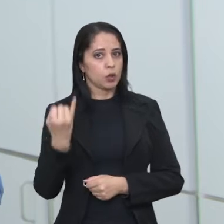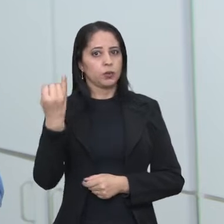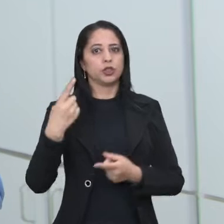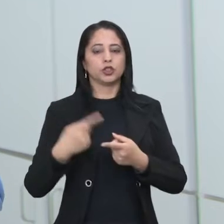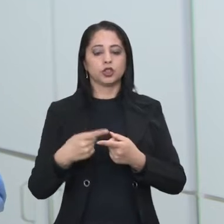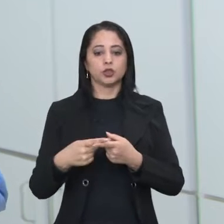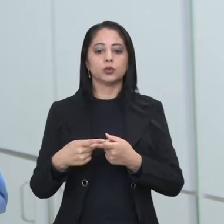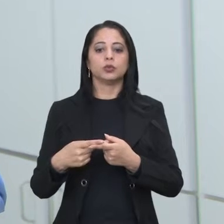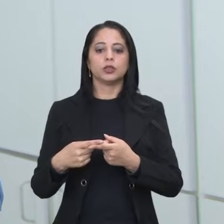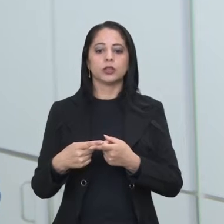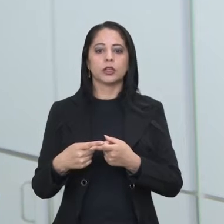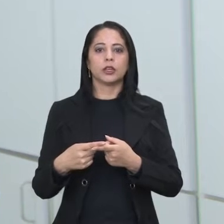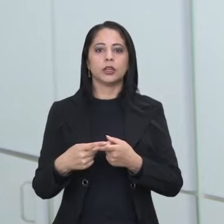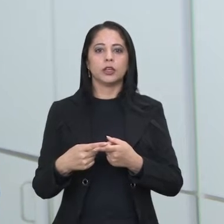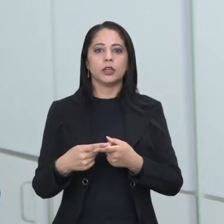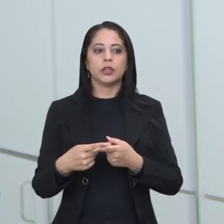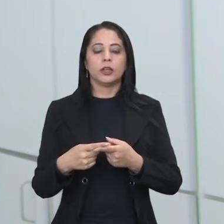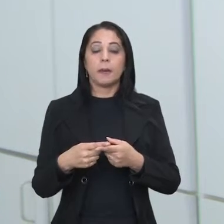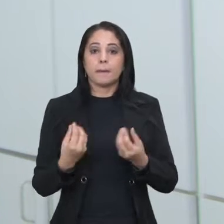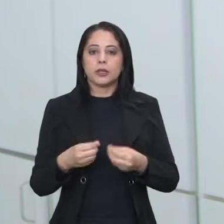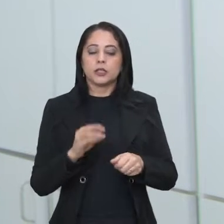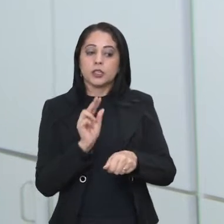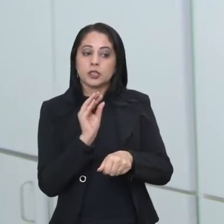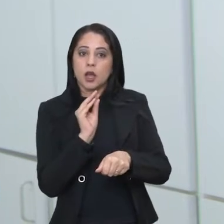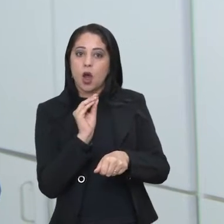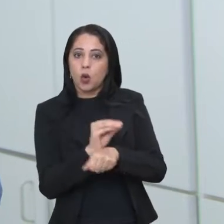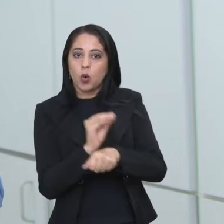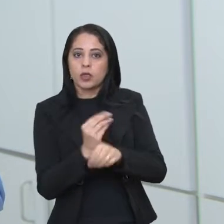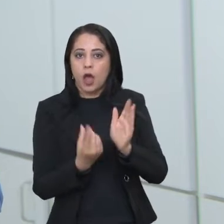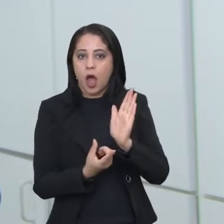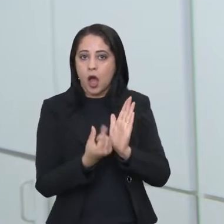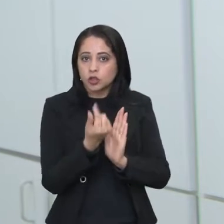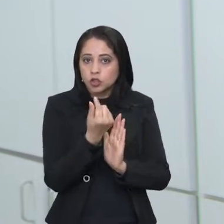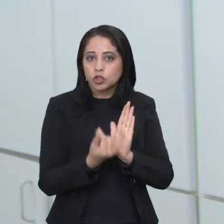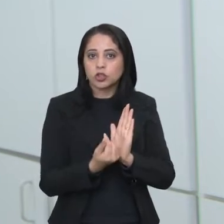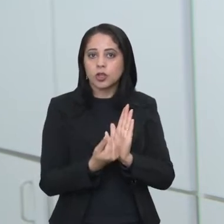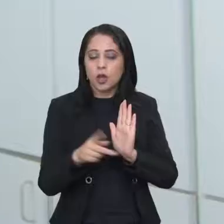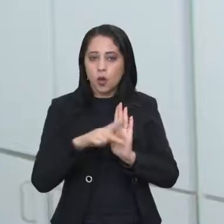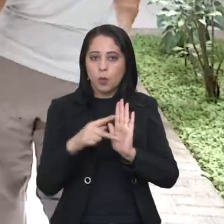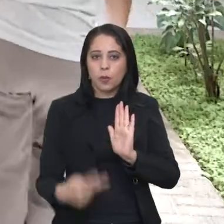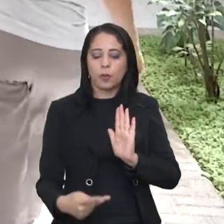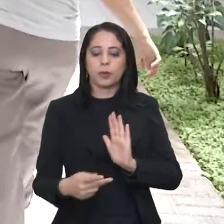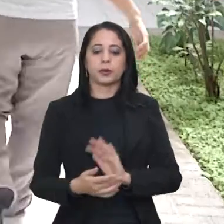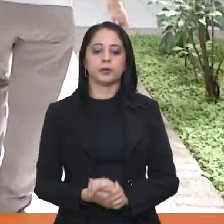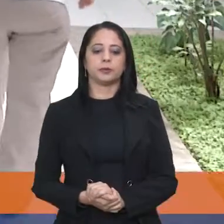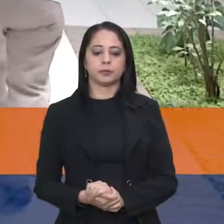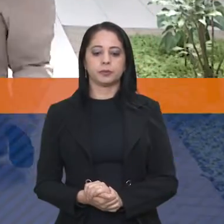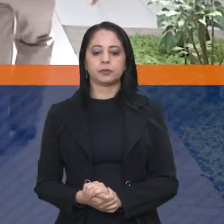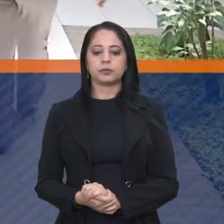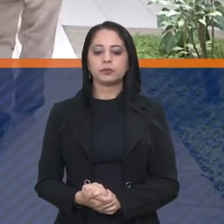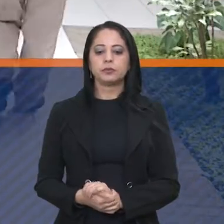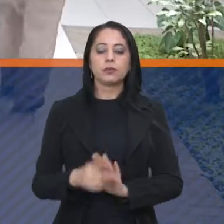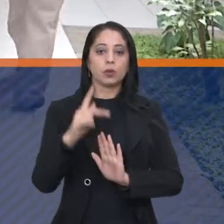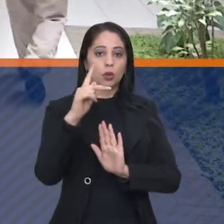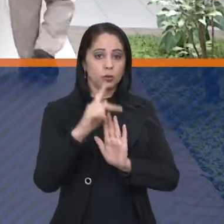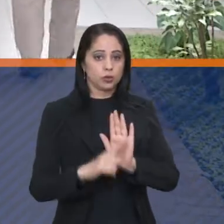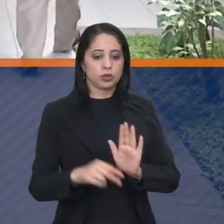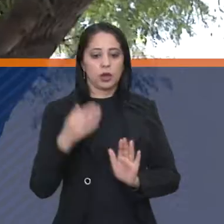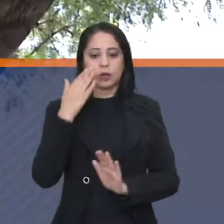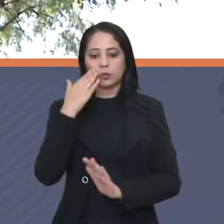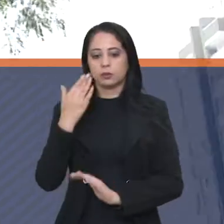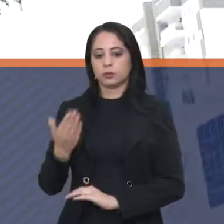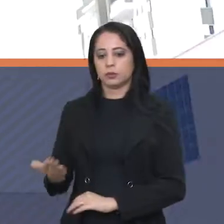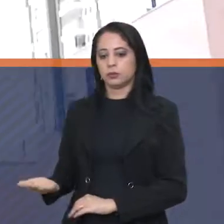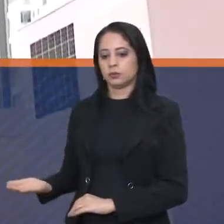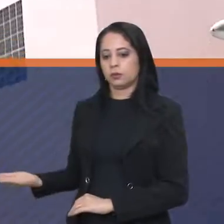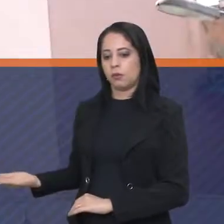quê? Porque trazem segurança econômica e asseguram o bem-estar do município. De acordo com o projeto da LDO,